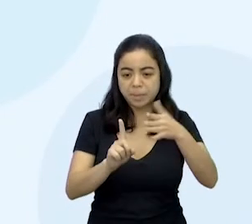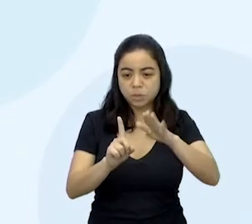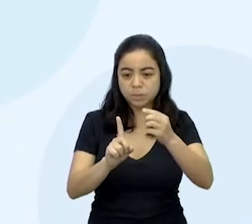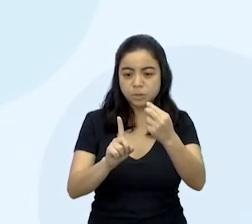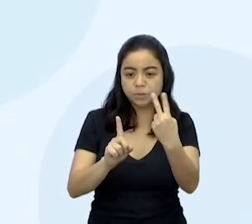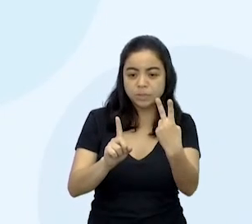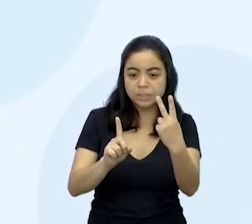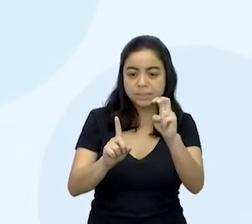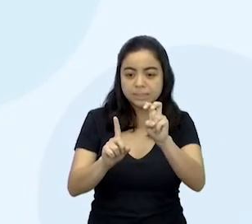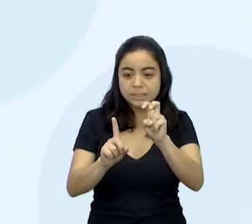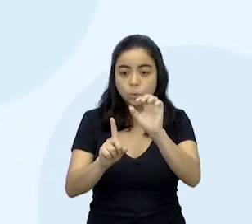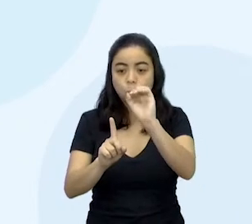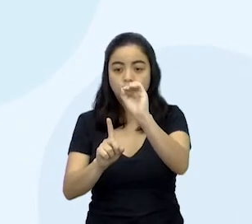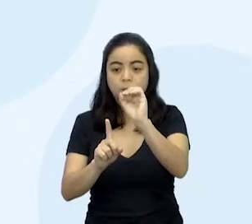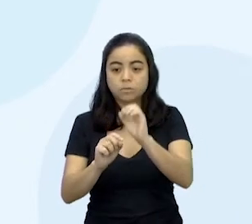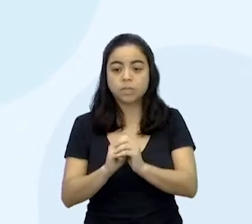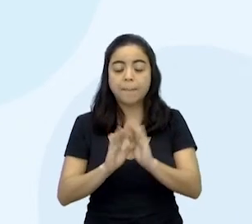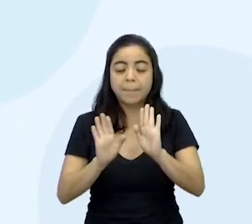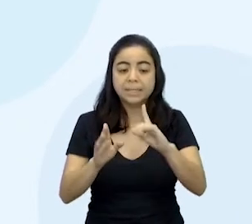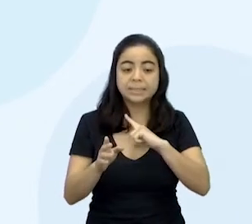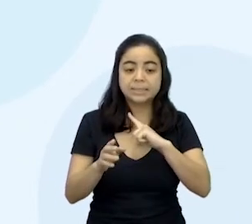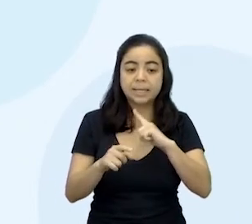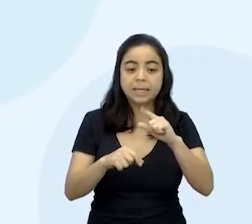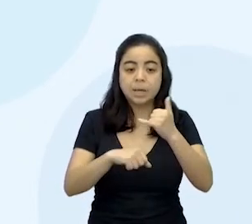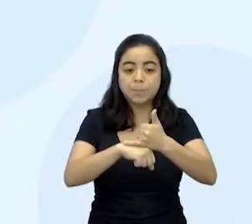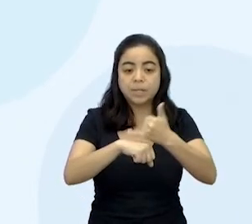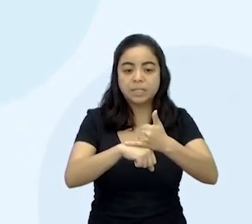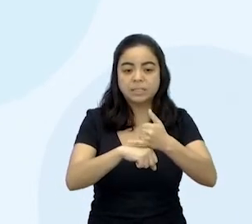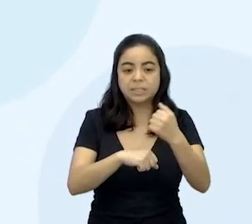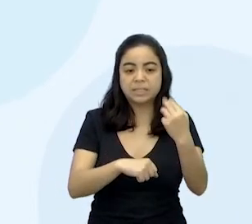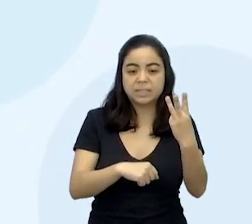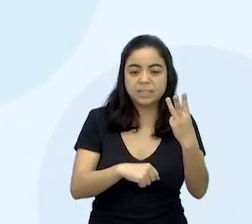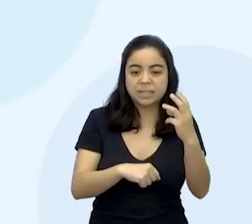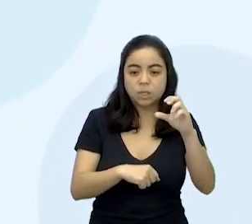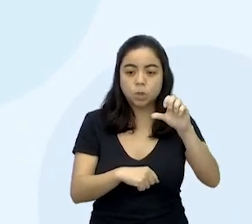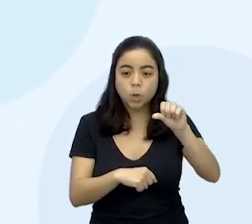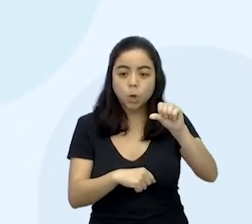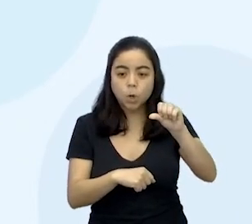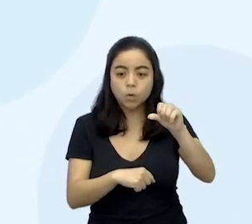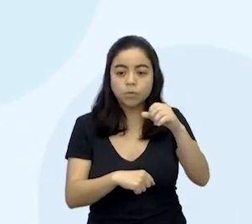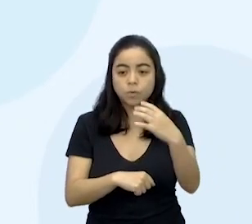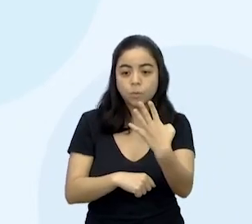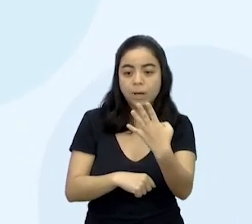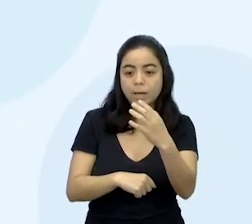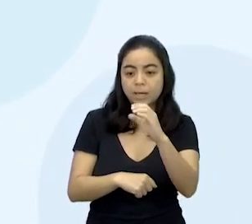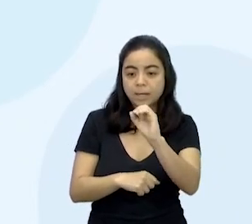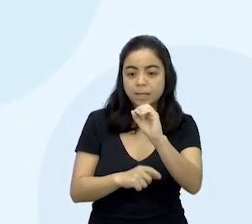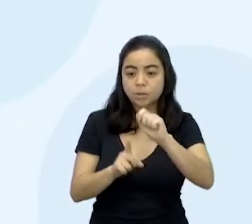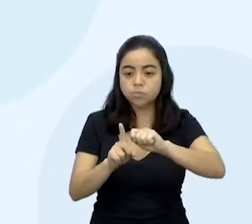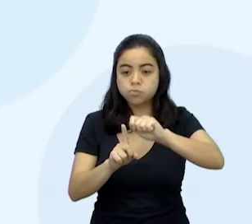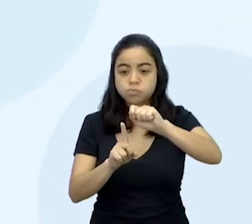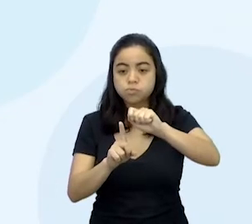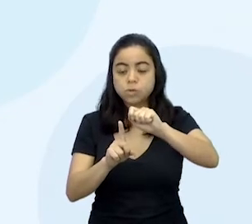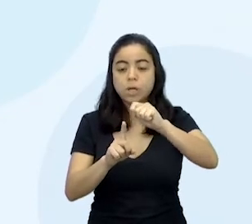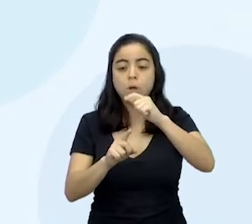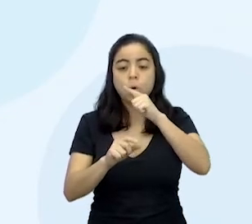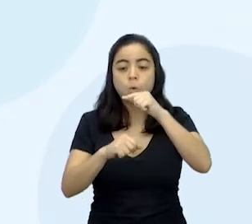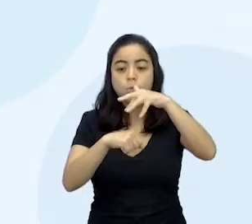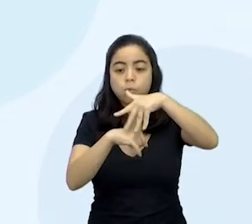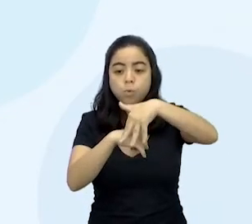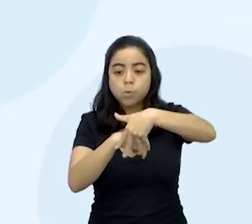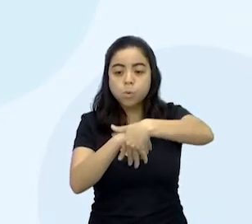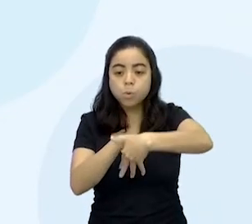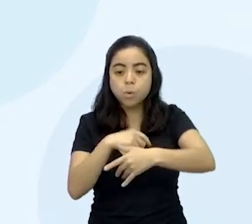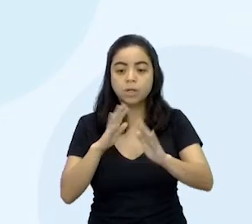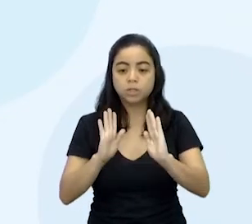alguns metais que a 39, 40 graus, aí, que não é uma temperatura muito elevada, eles já viram líquidos,